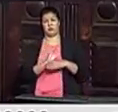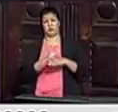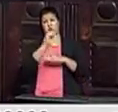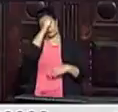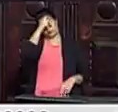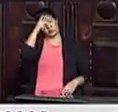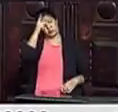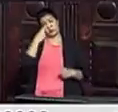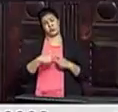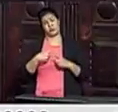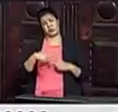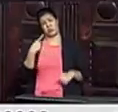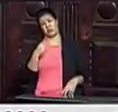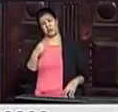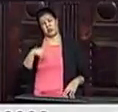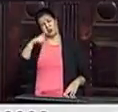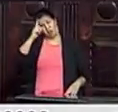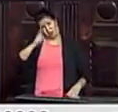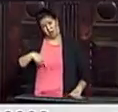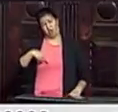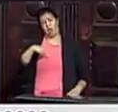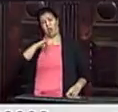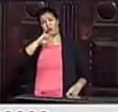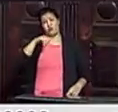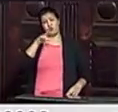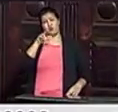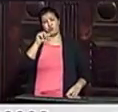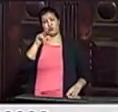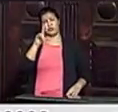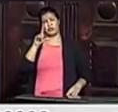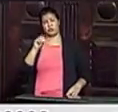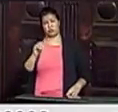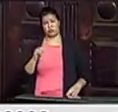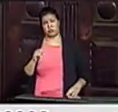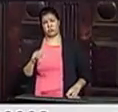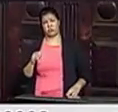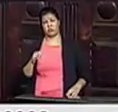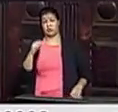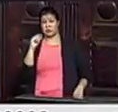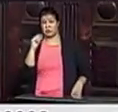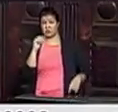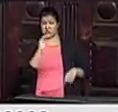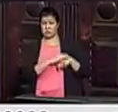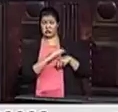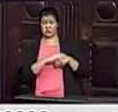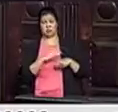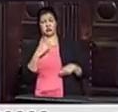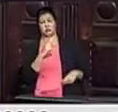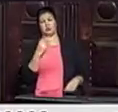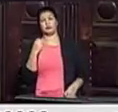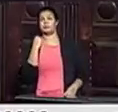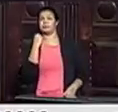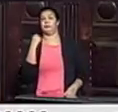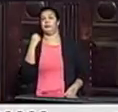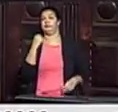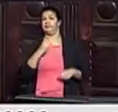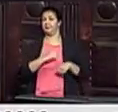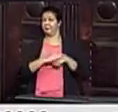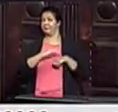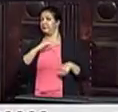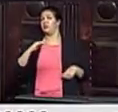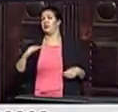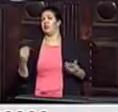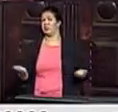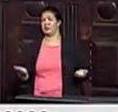Se a gente interpretar que o Estado é uma pessoa jurídica, mas pode, então você tem duas interpretações do que